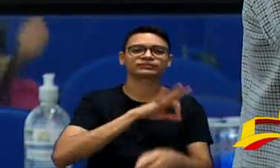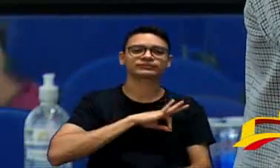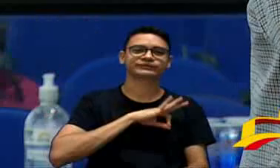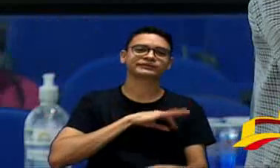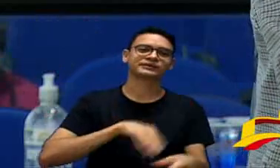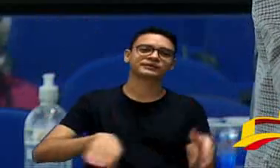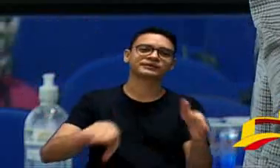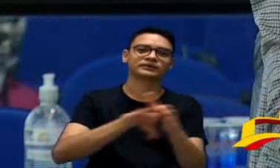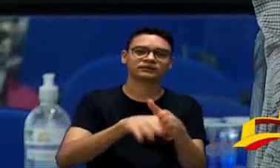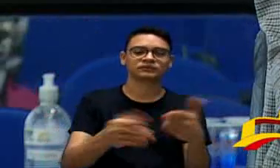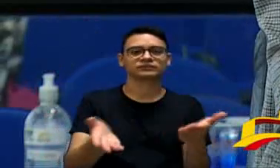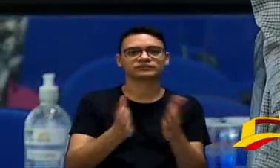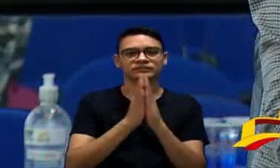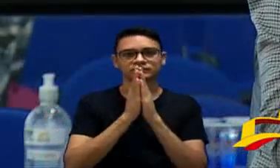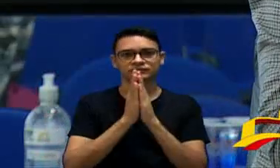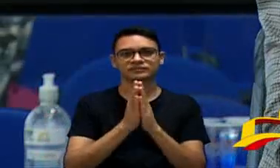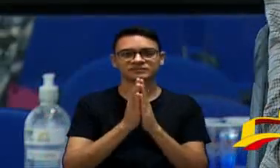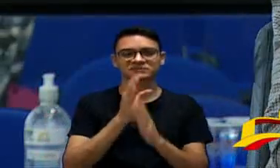Por favor.